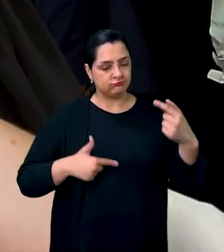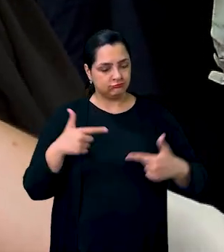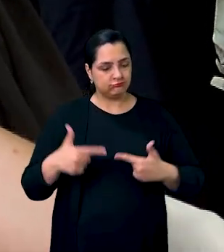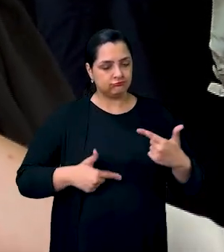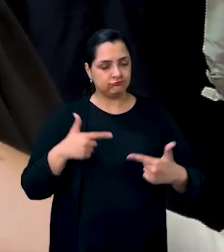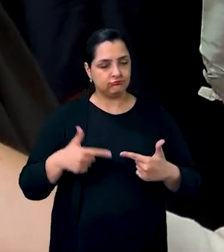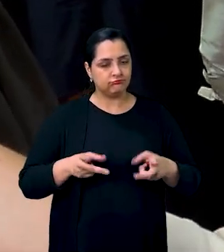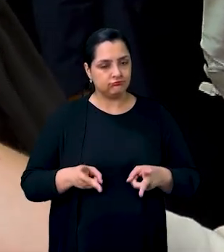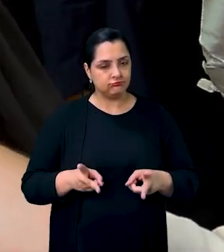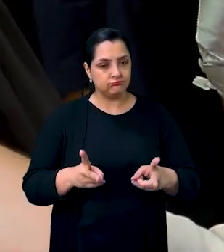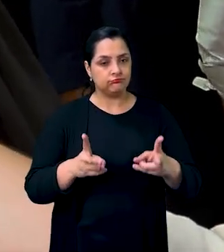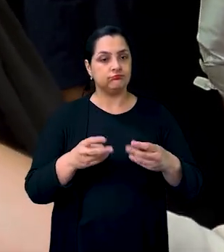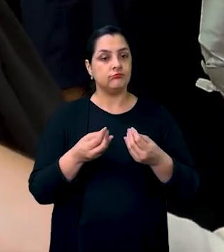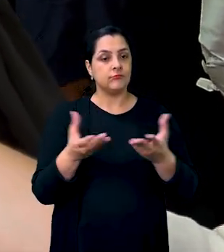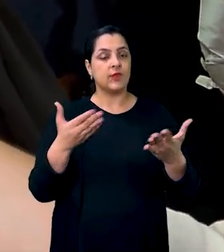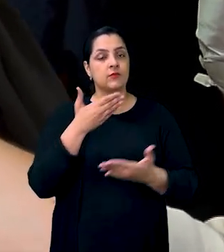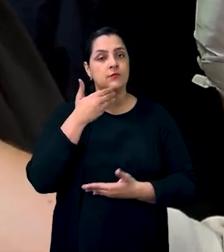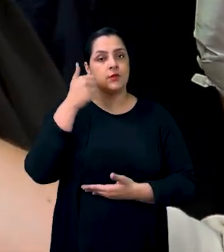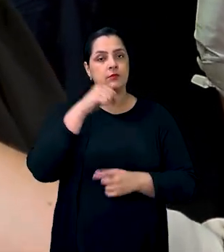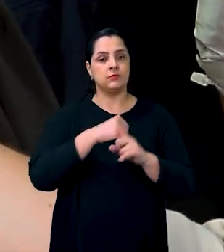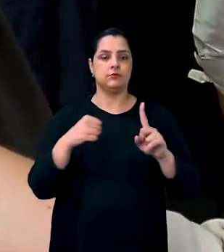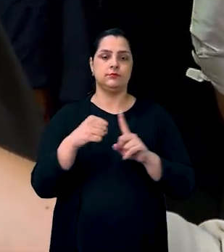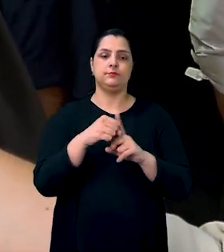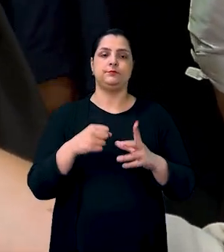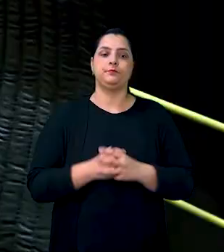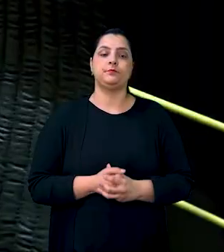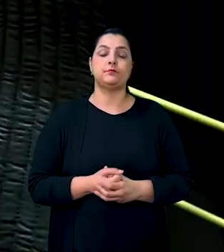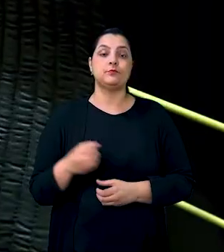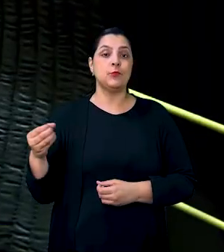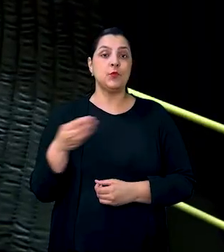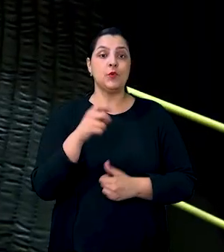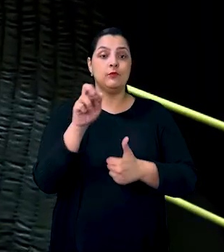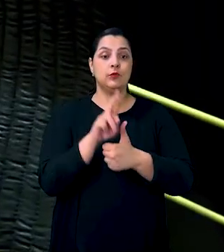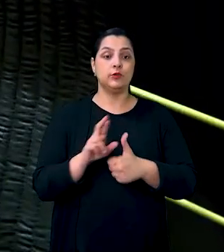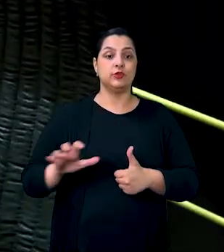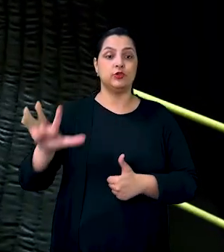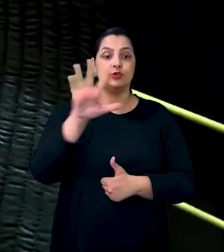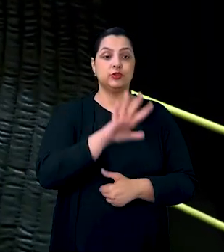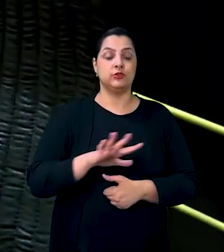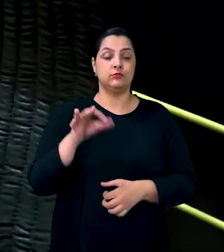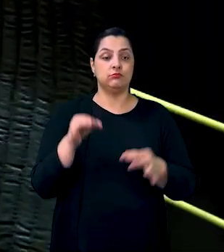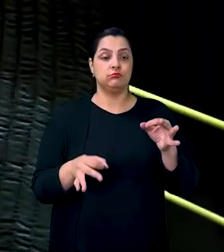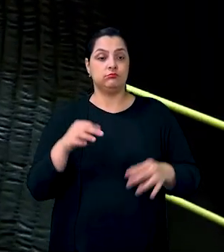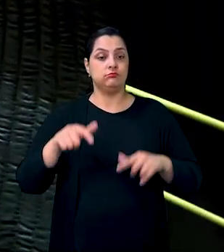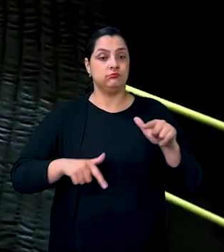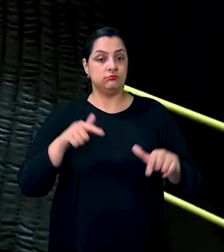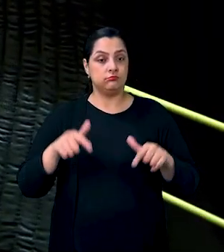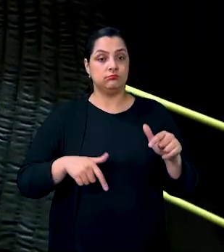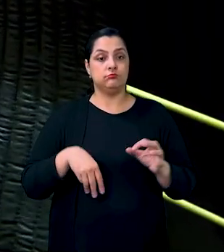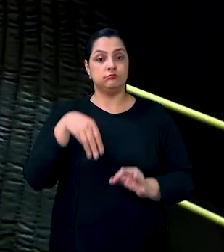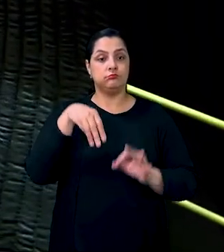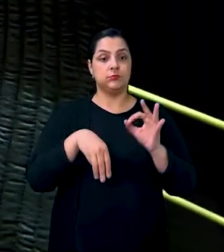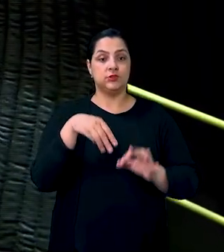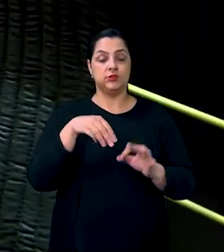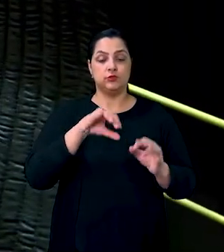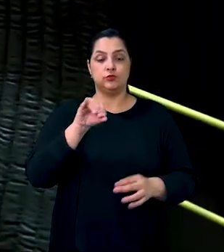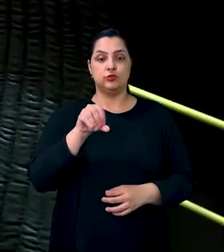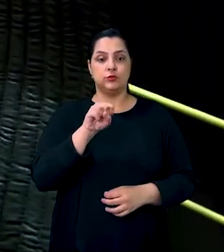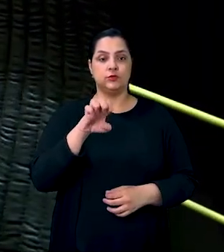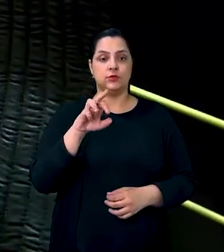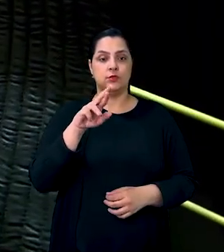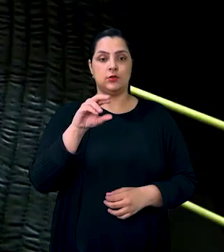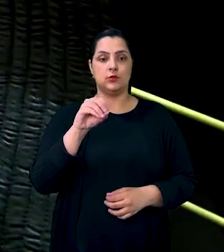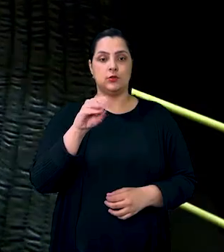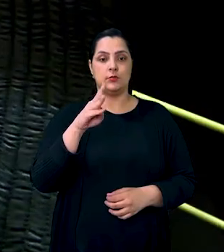muita dedicação e fazendo o melhor sempre para a sociedade. O novo Corregedor-Geral da Justiça do Trabalho é o